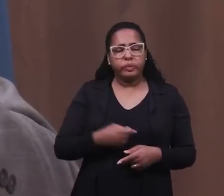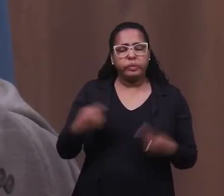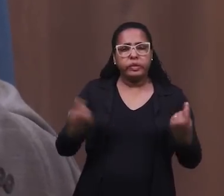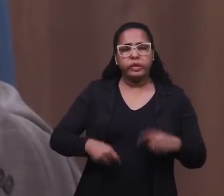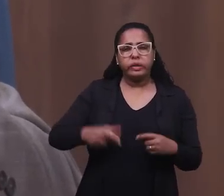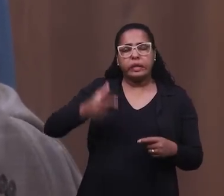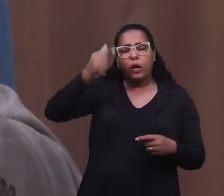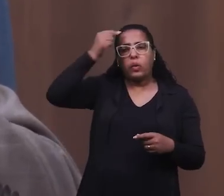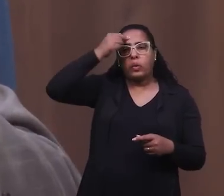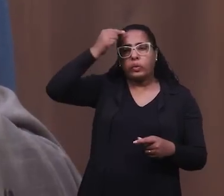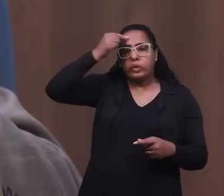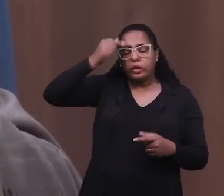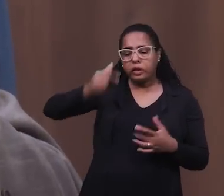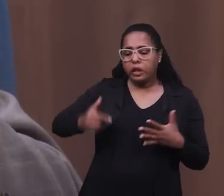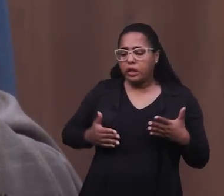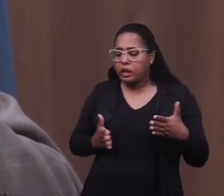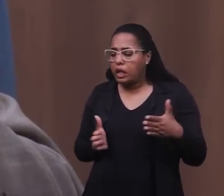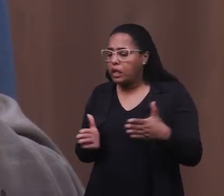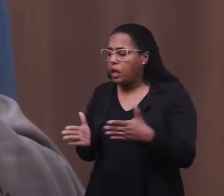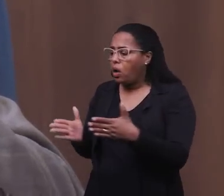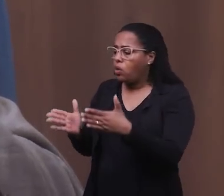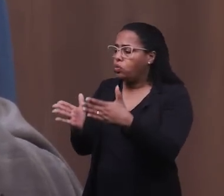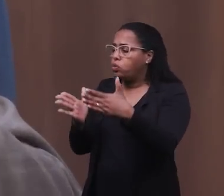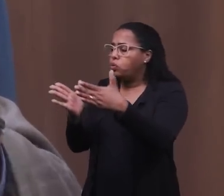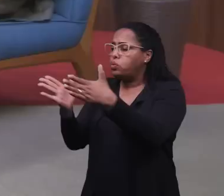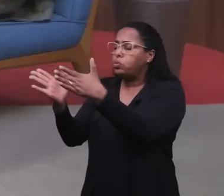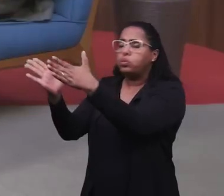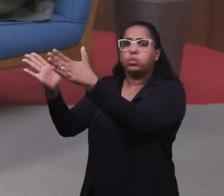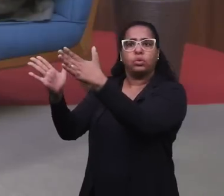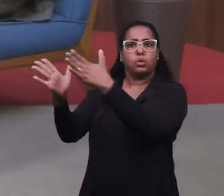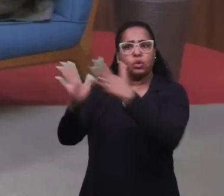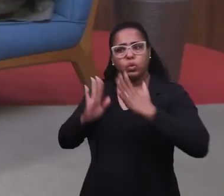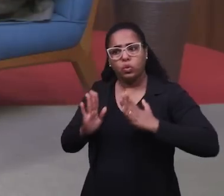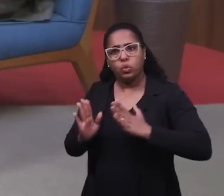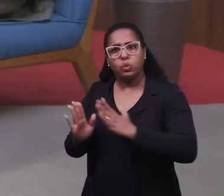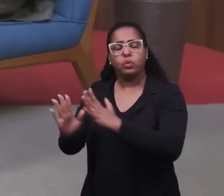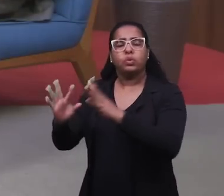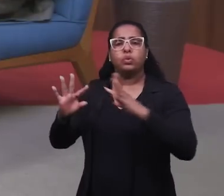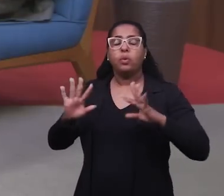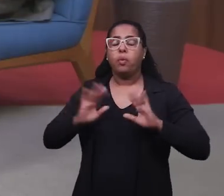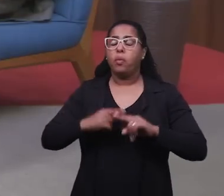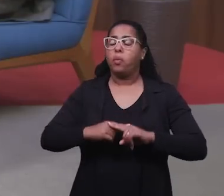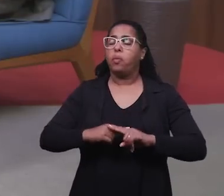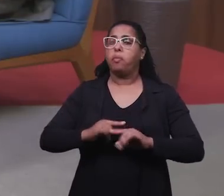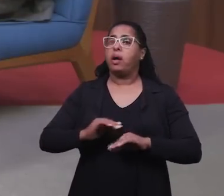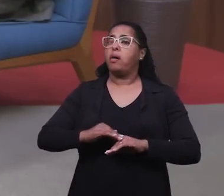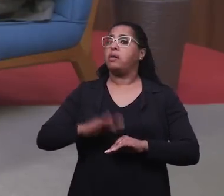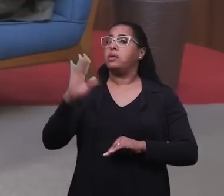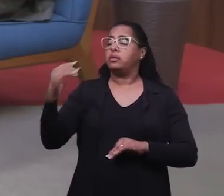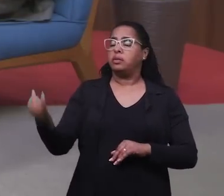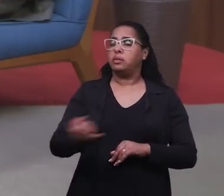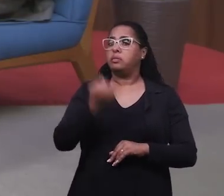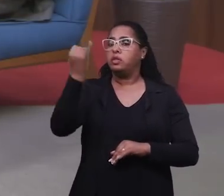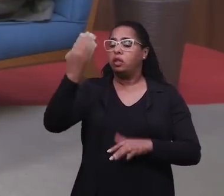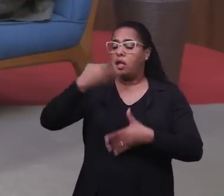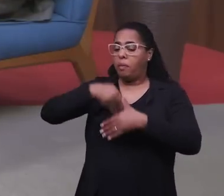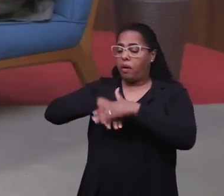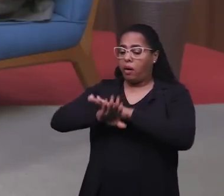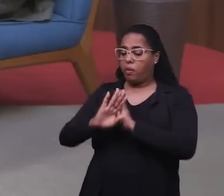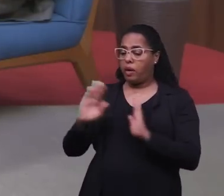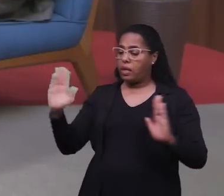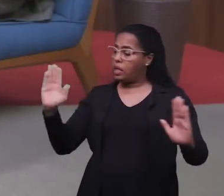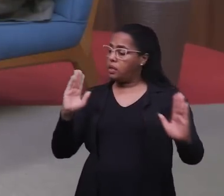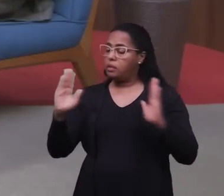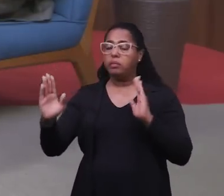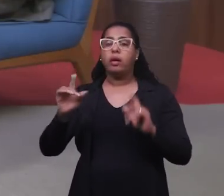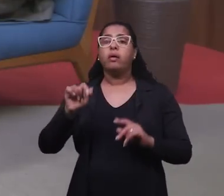que ele está numa carreira, ele está numa jornada. E que o mais importante para ele guardar nisso